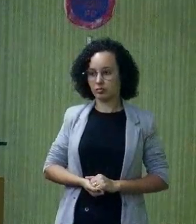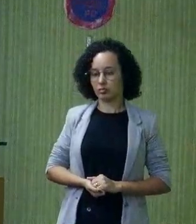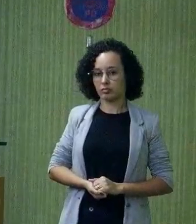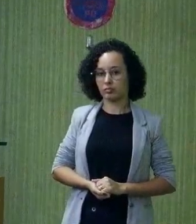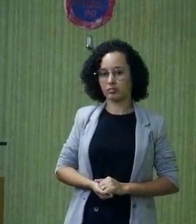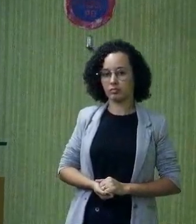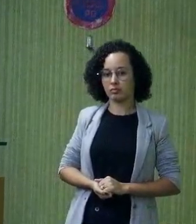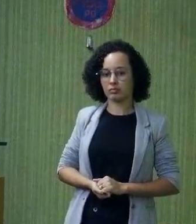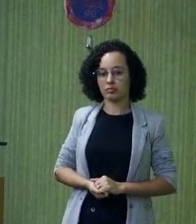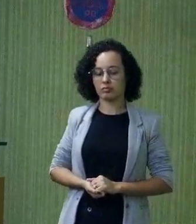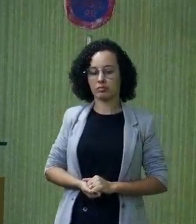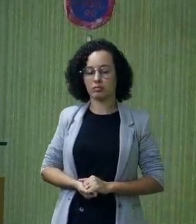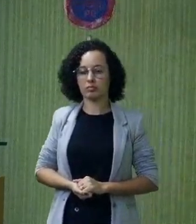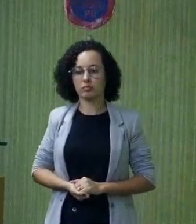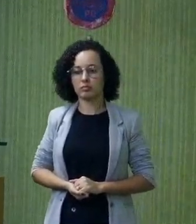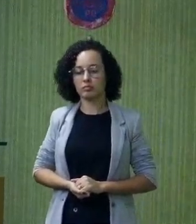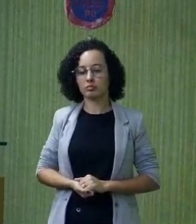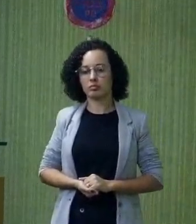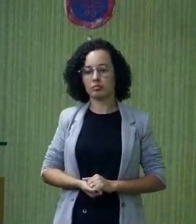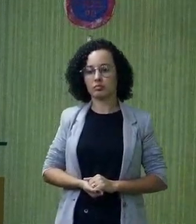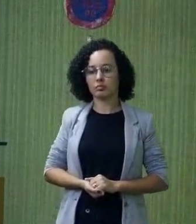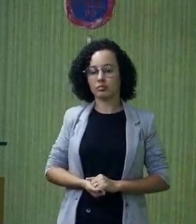tempo ah